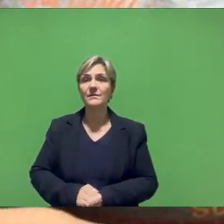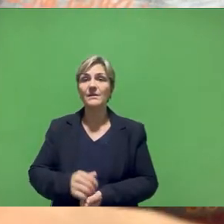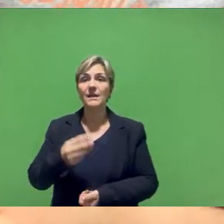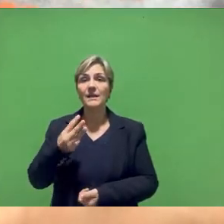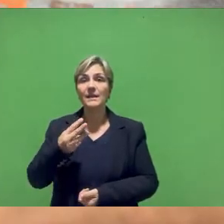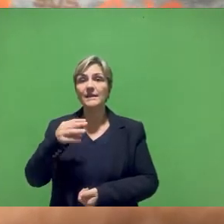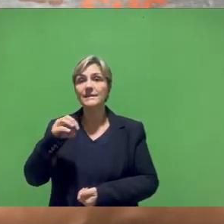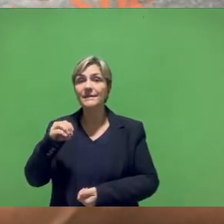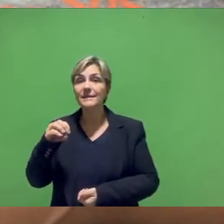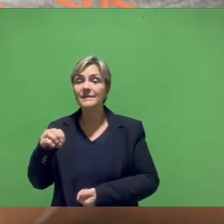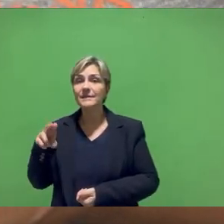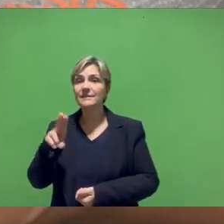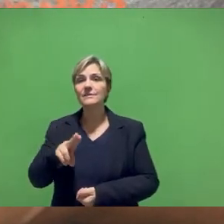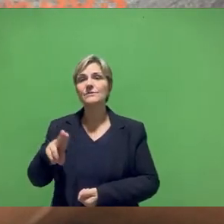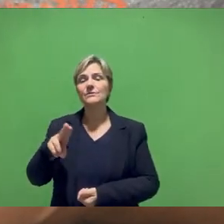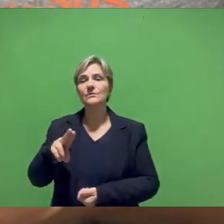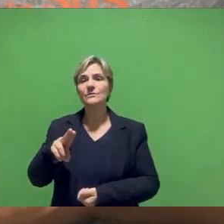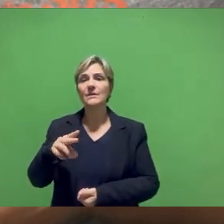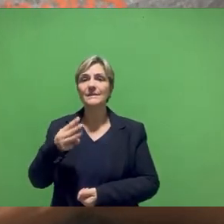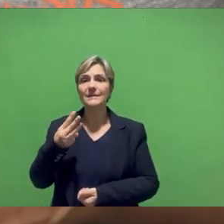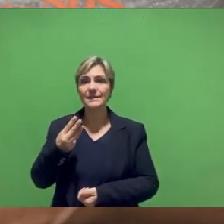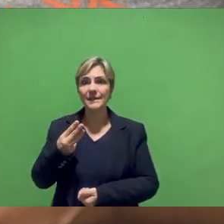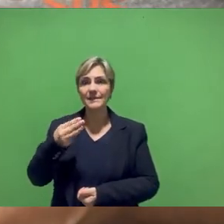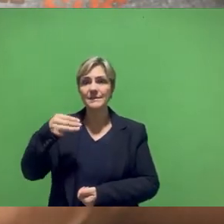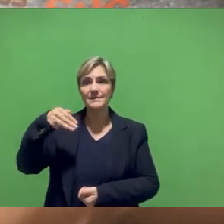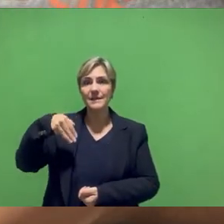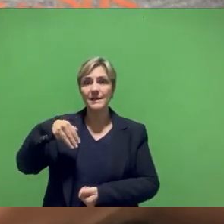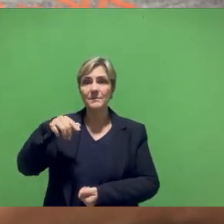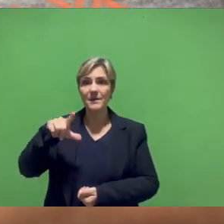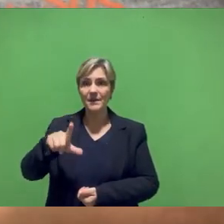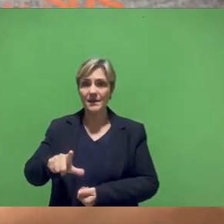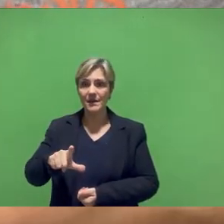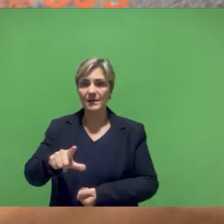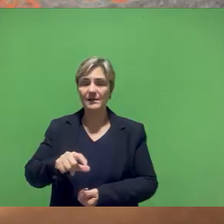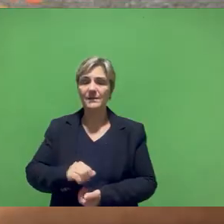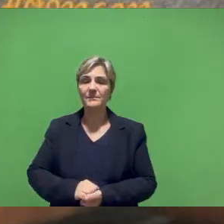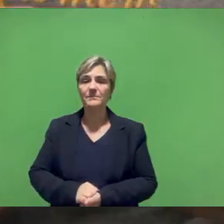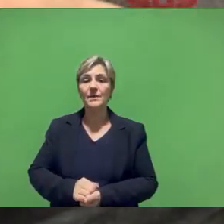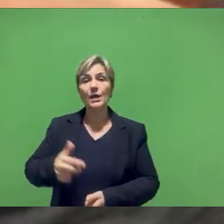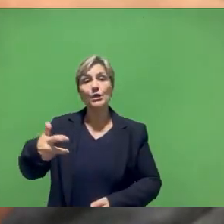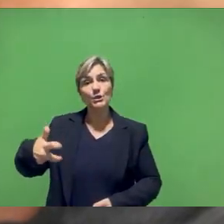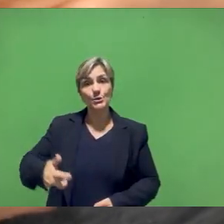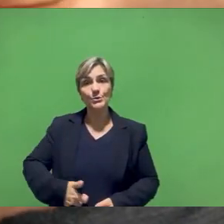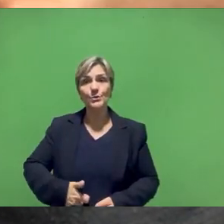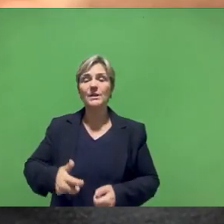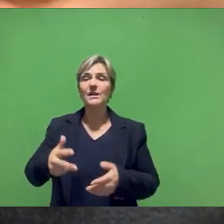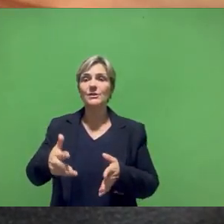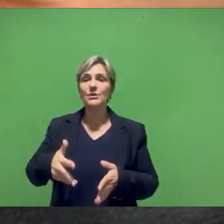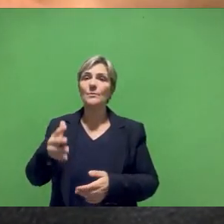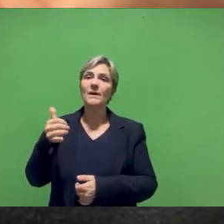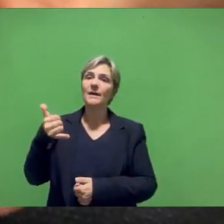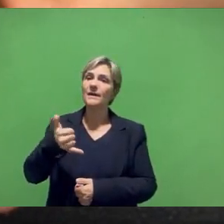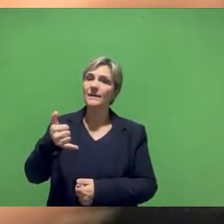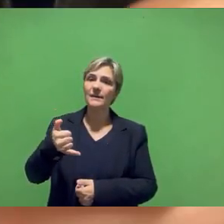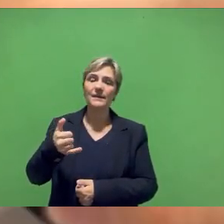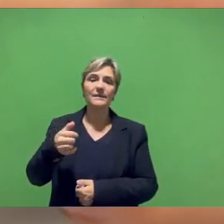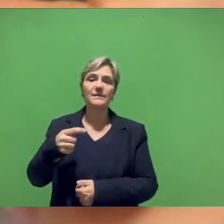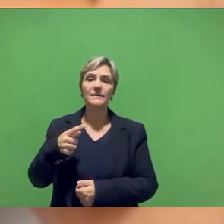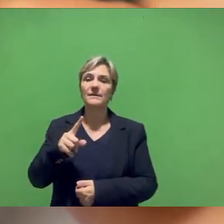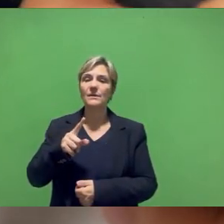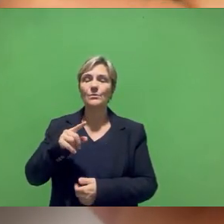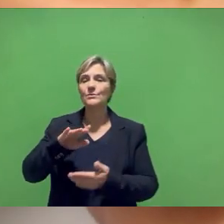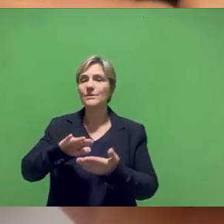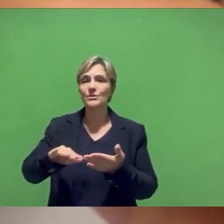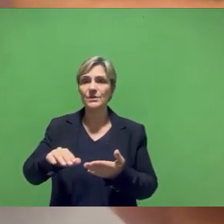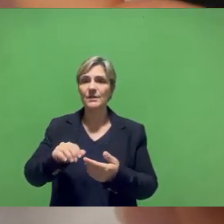vem 300 unidades, 13 ml de insulina. A insulina tá aqui, ó. É uma caneta já, não se tira nada, é